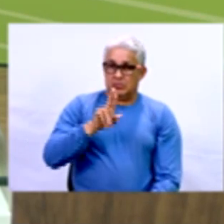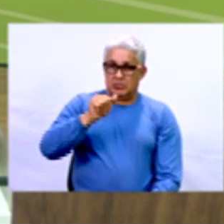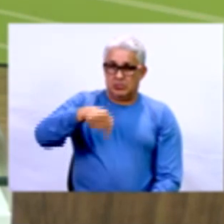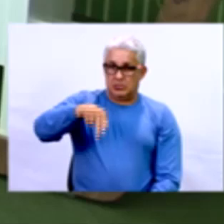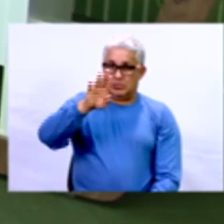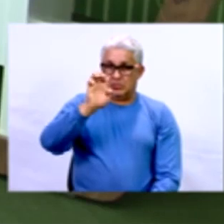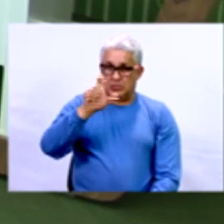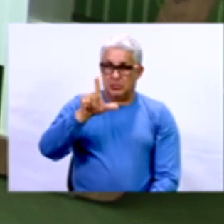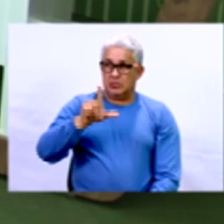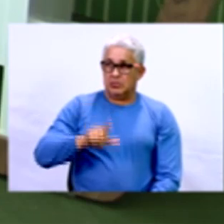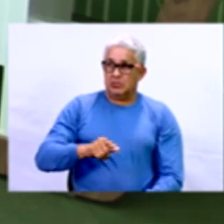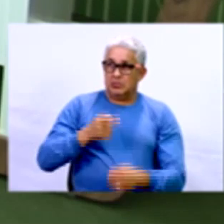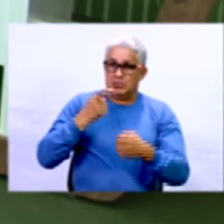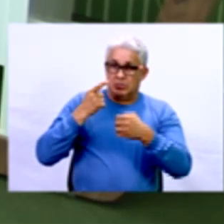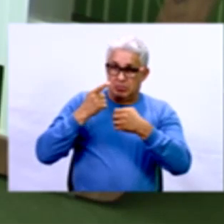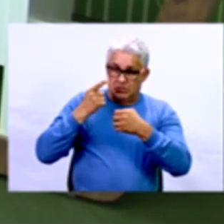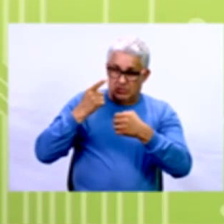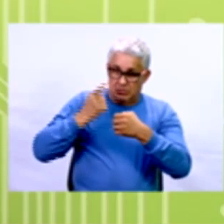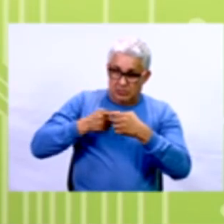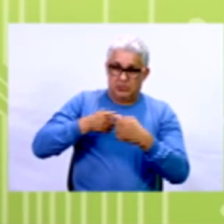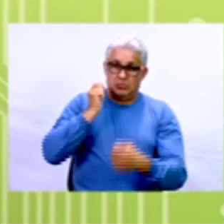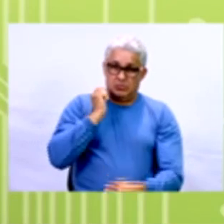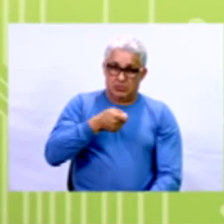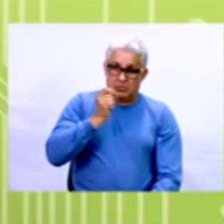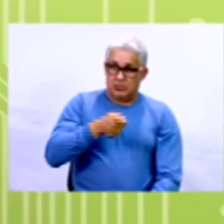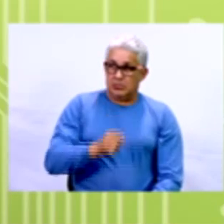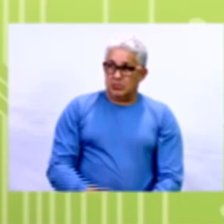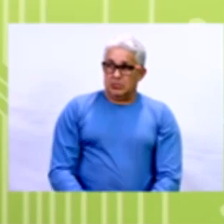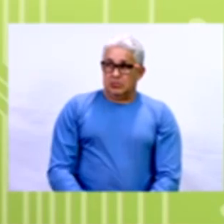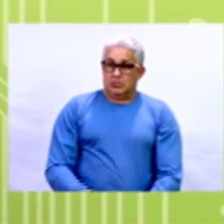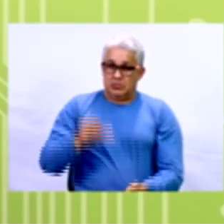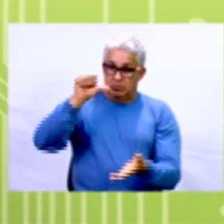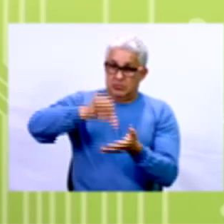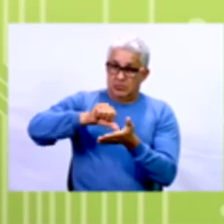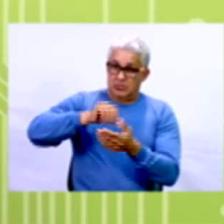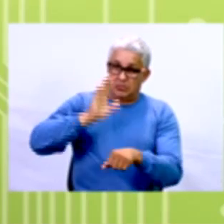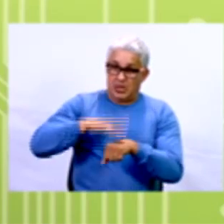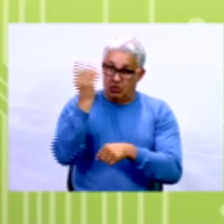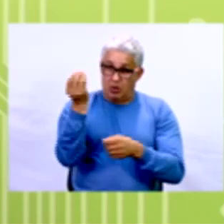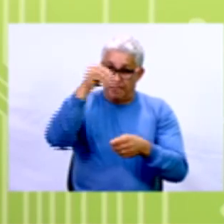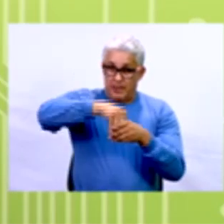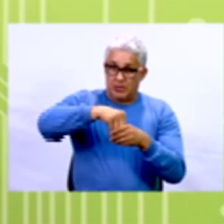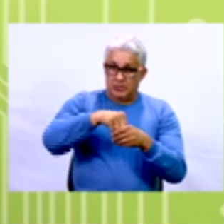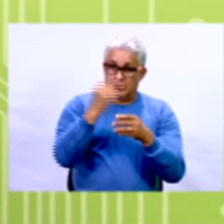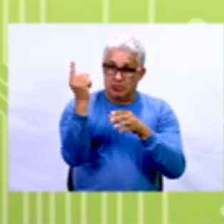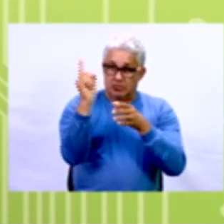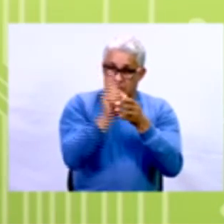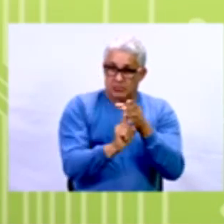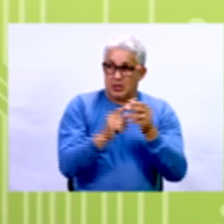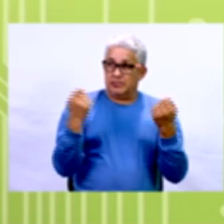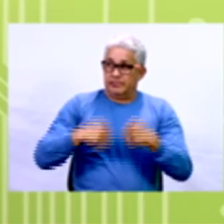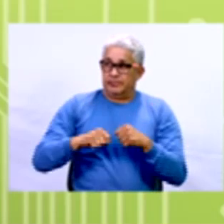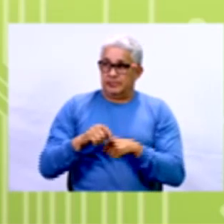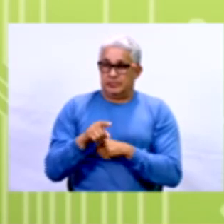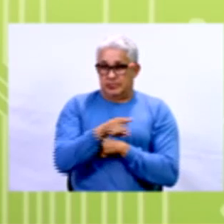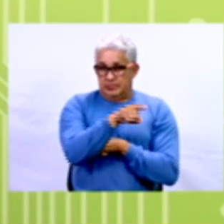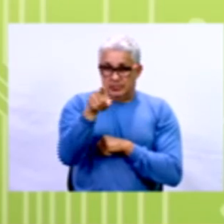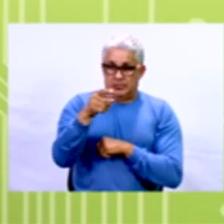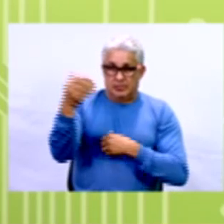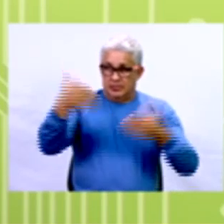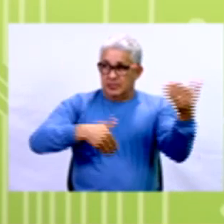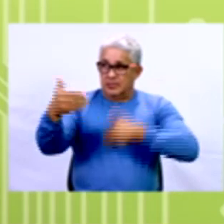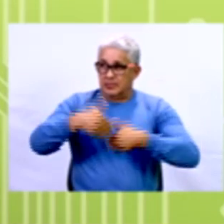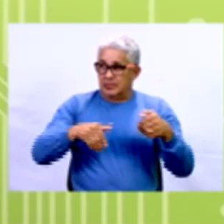Oeste. Muito bem, olha aí, mais um polo participando, isso é muito legal, gente. Precisamos que vocês